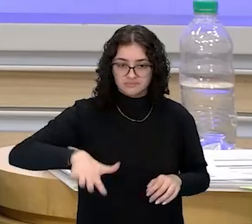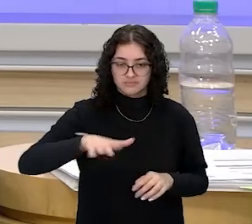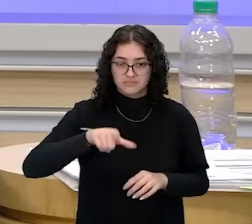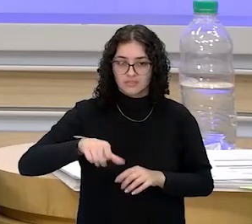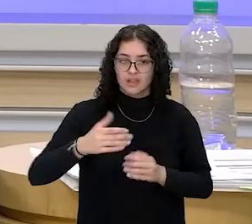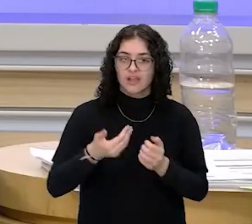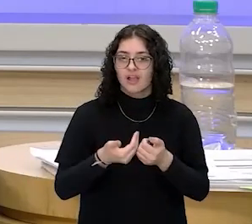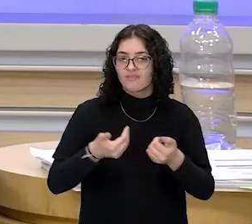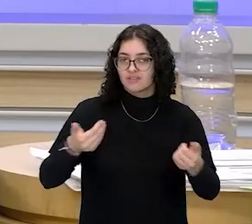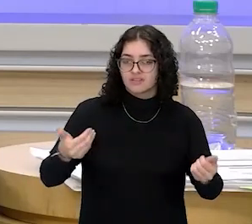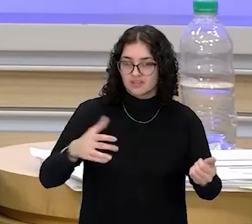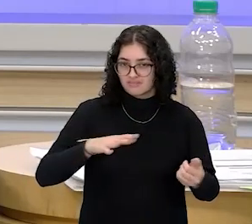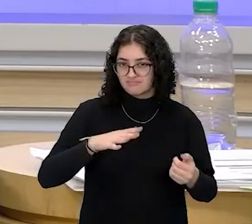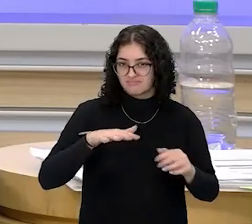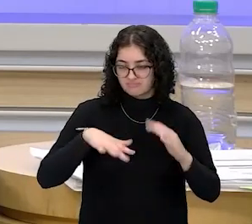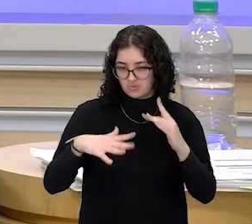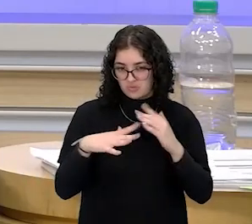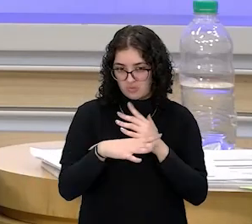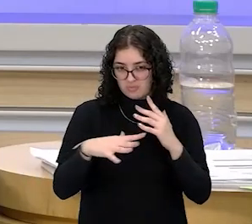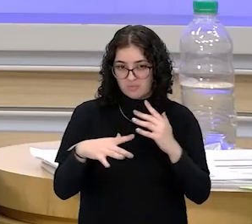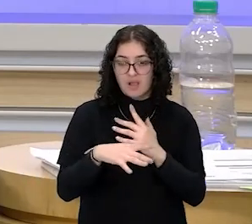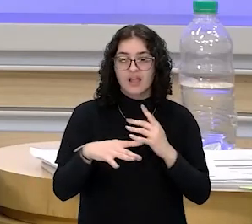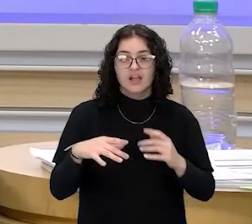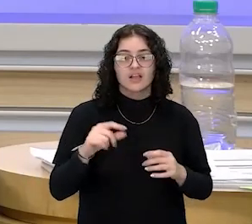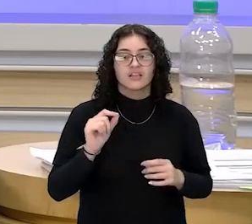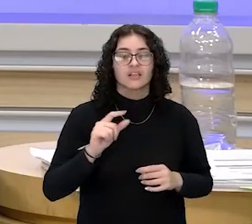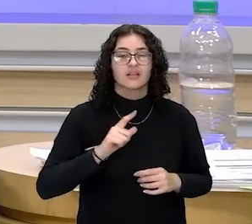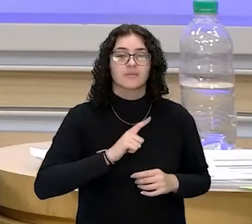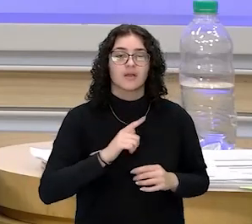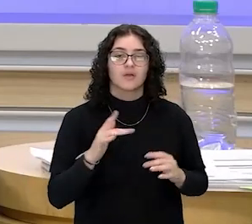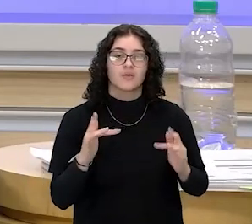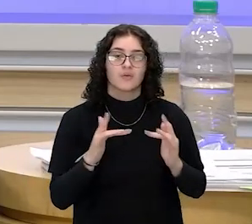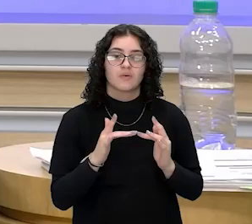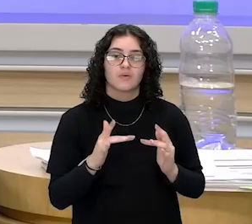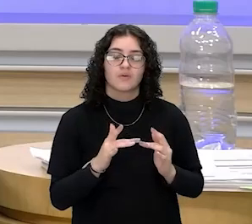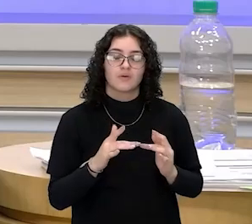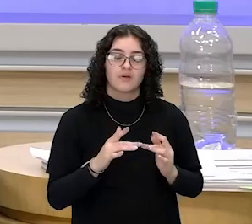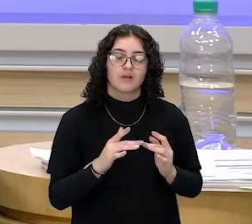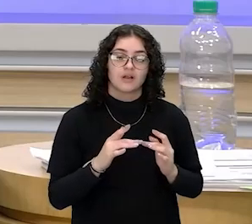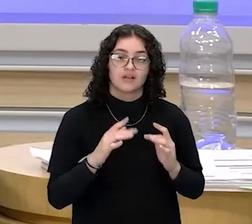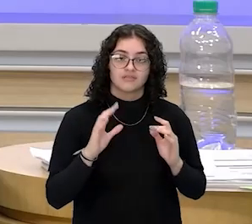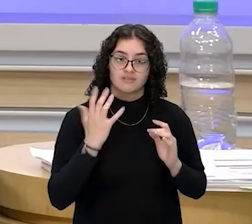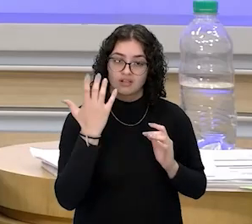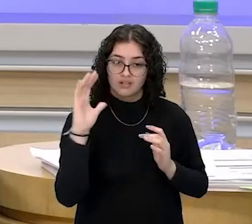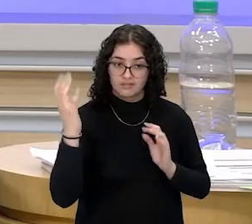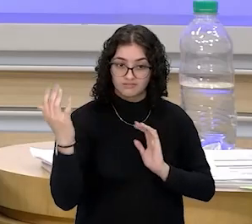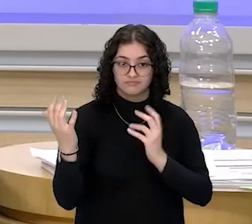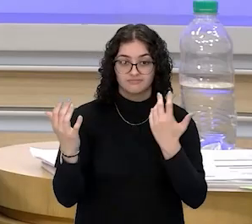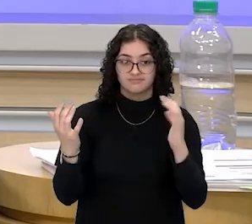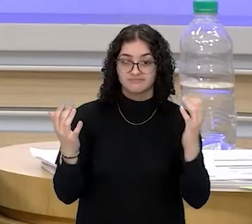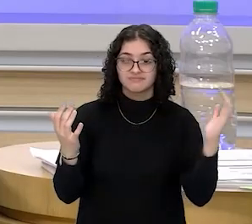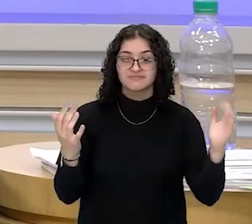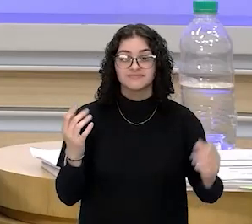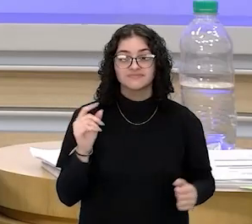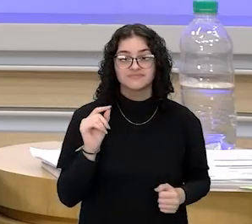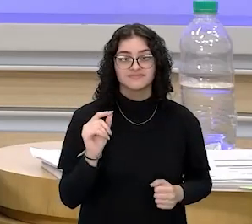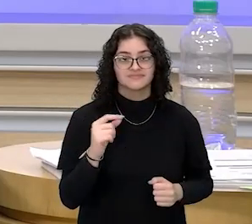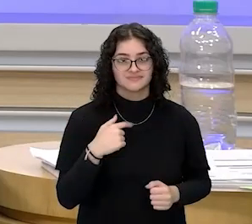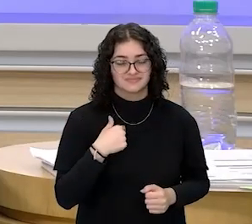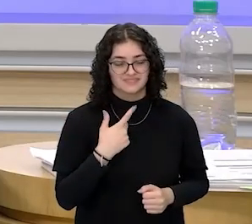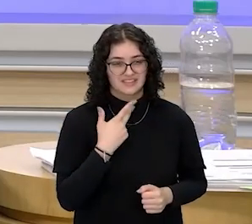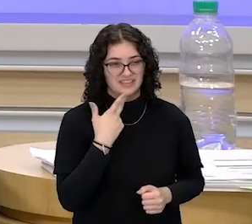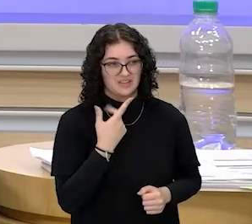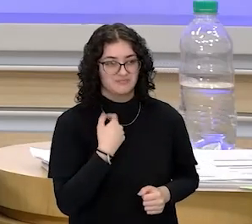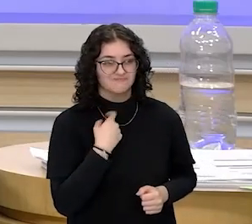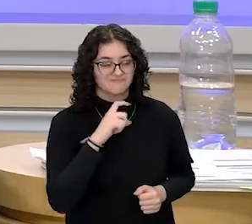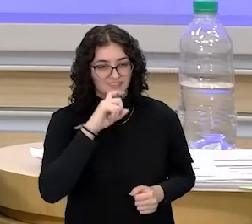mais afastadas e que têm muito mais contato com a natureza, eu fico, não vou falar com inveja, que é uma